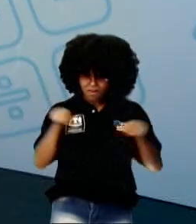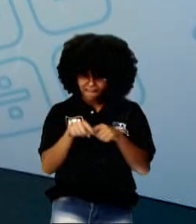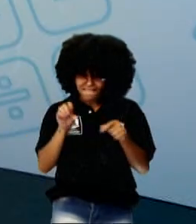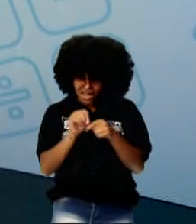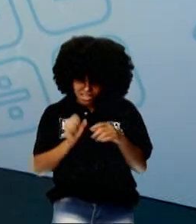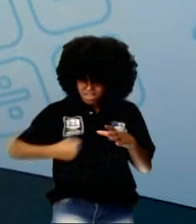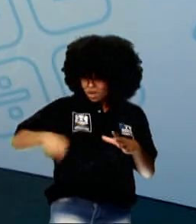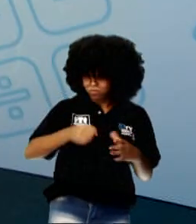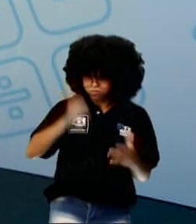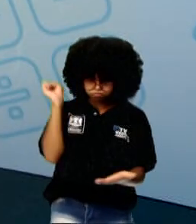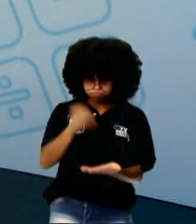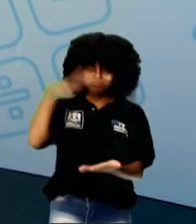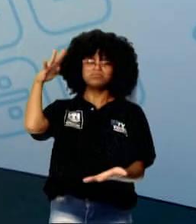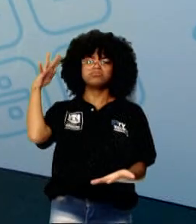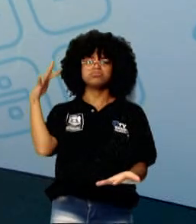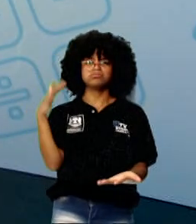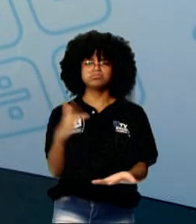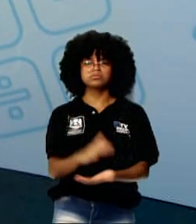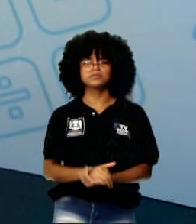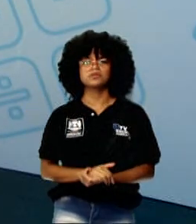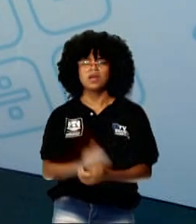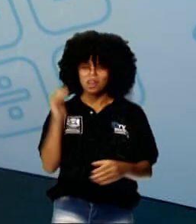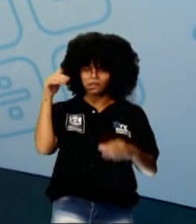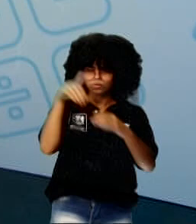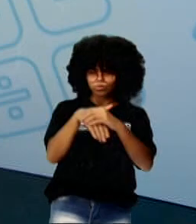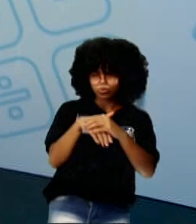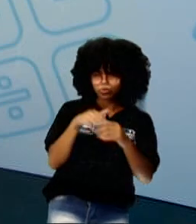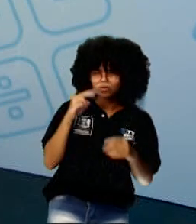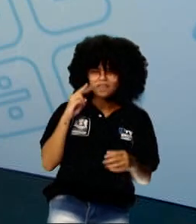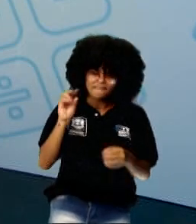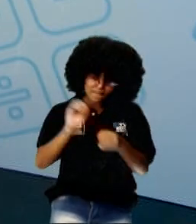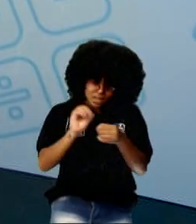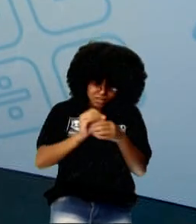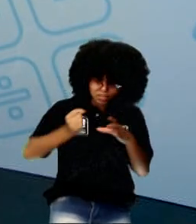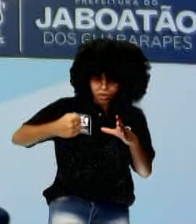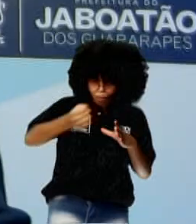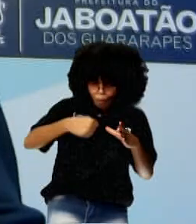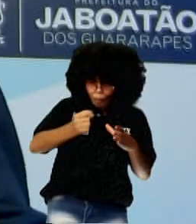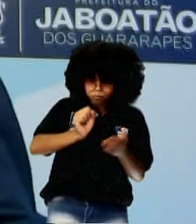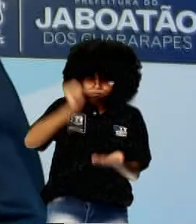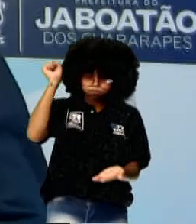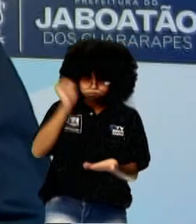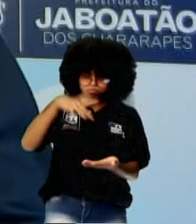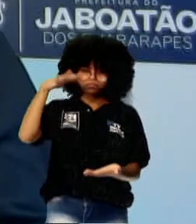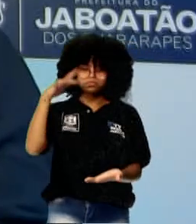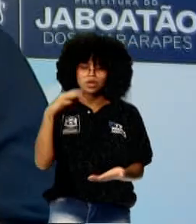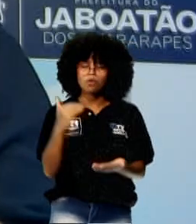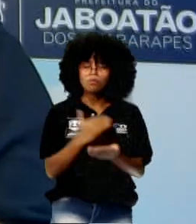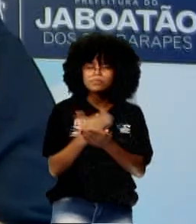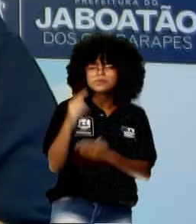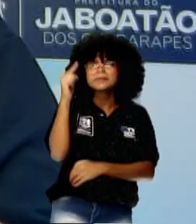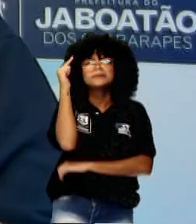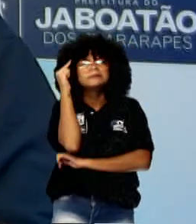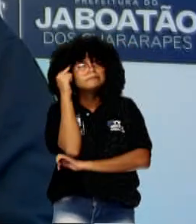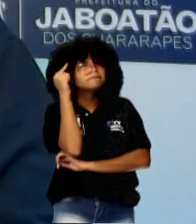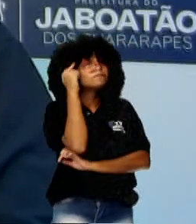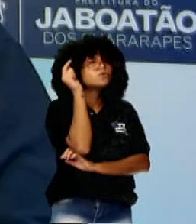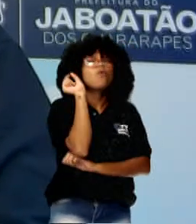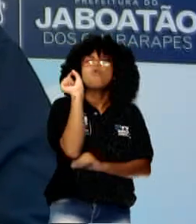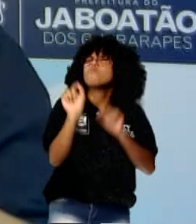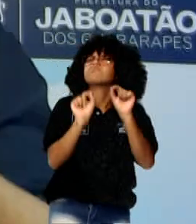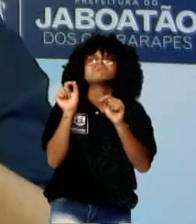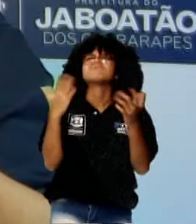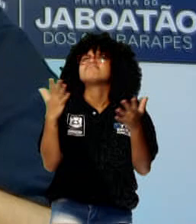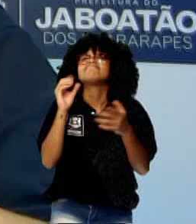suas poções mágicas. Ela era feiticeira, né? Então ela entrou lá, onde ela fazia aquelas poções. E começou a pensar no que ela podia